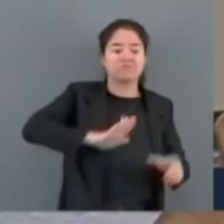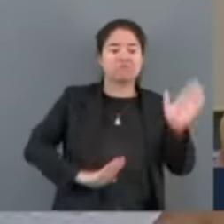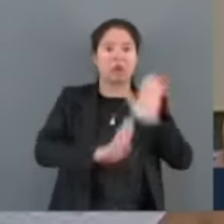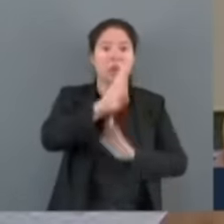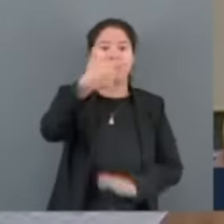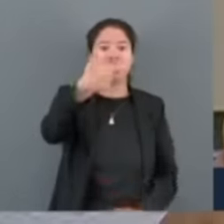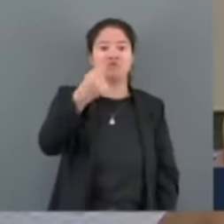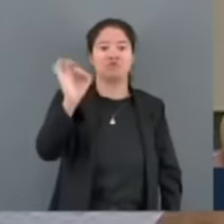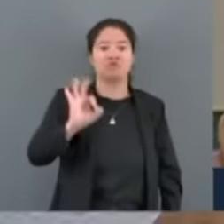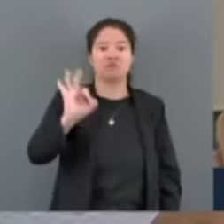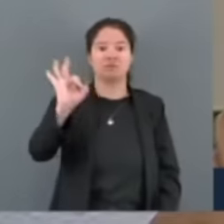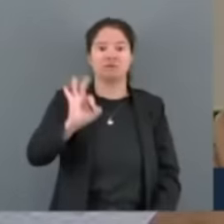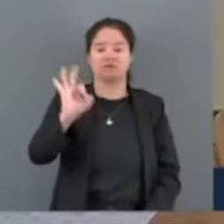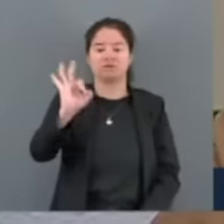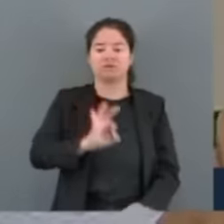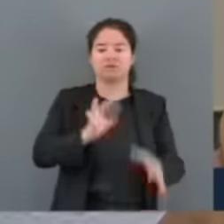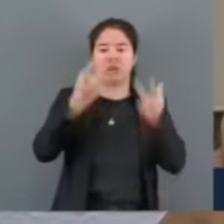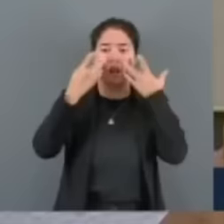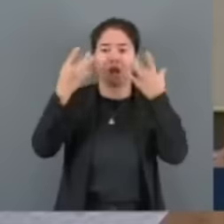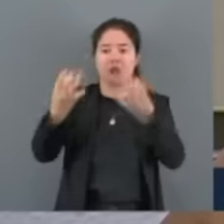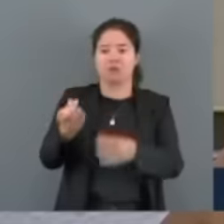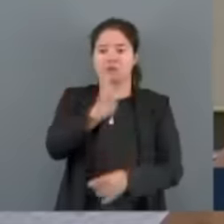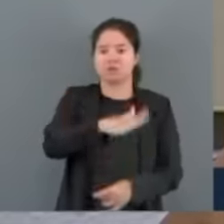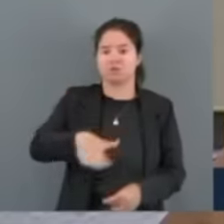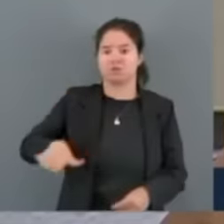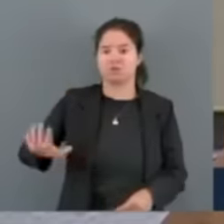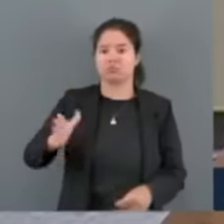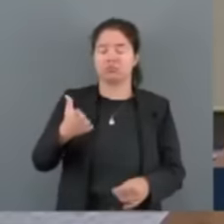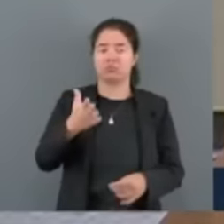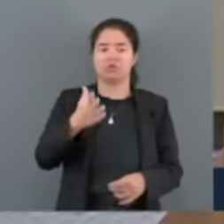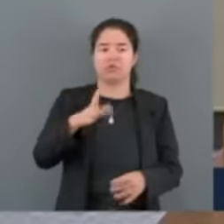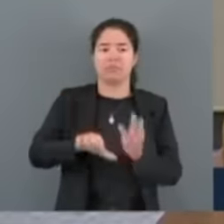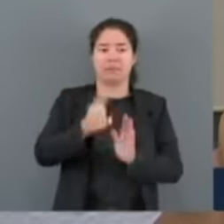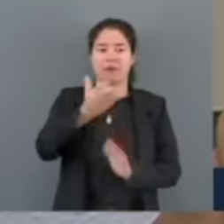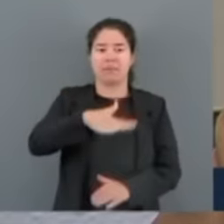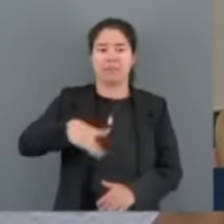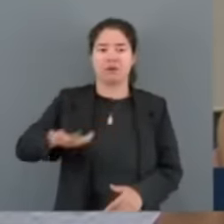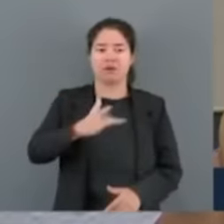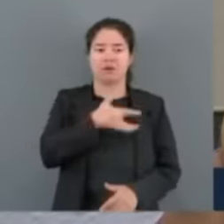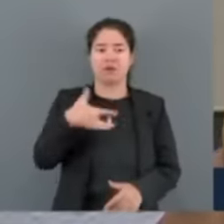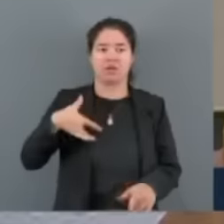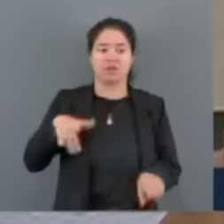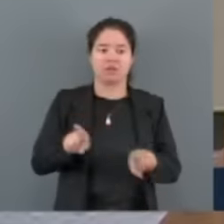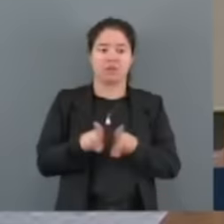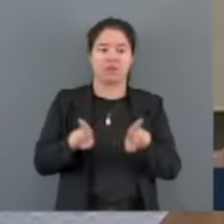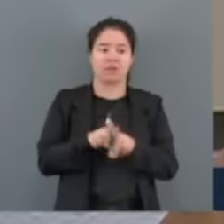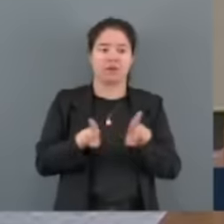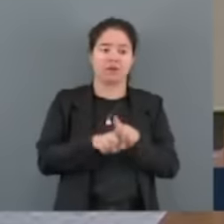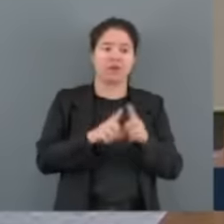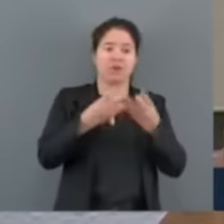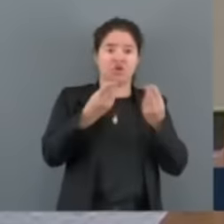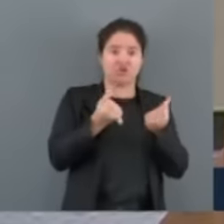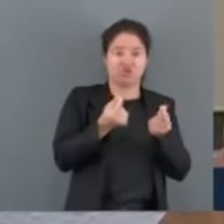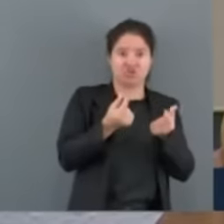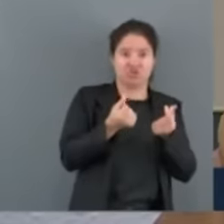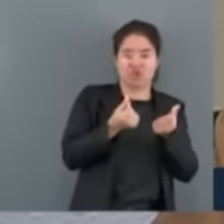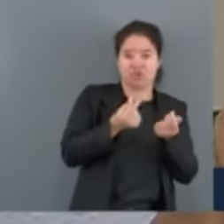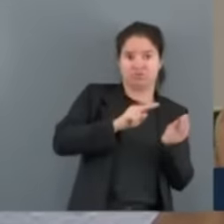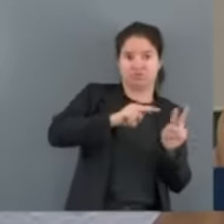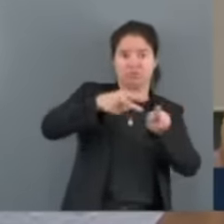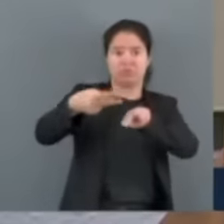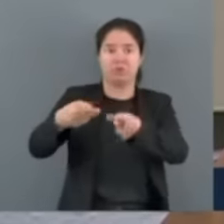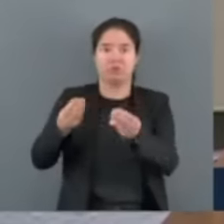20% na atenção primária à saúde, transferência de recursos para programas fundamentais como